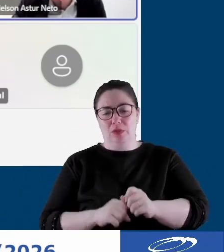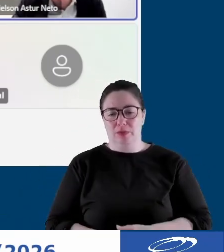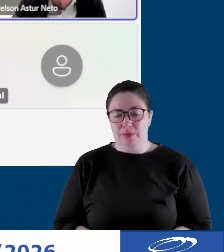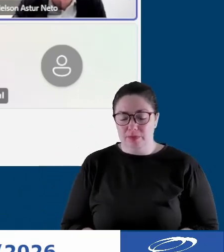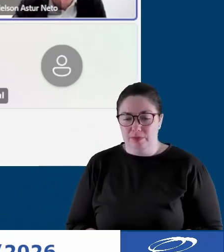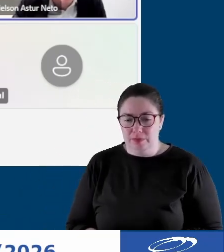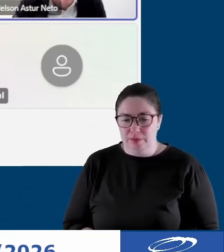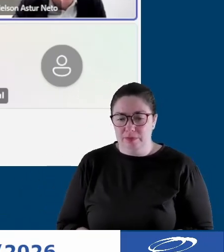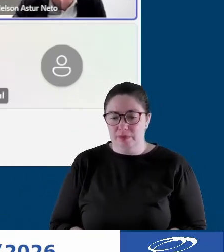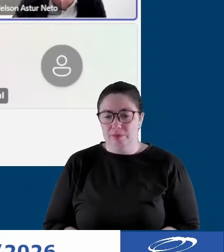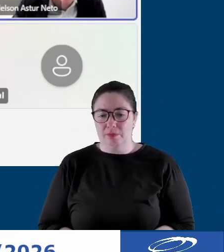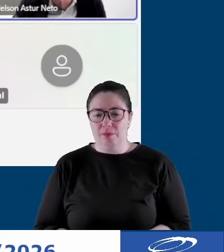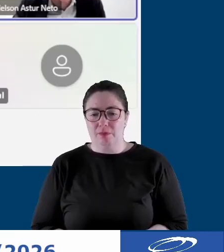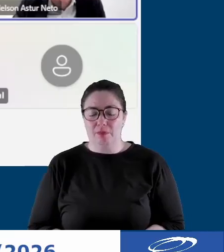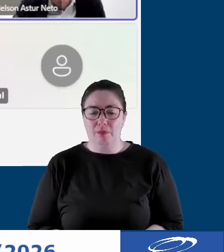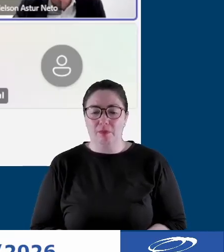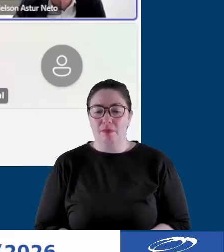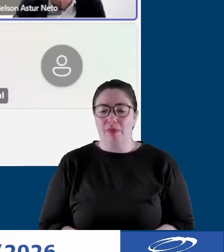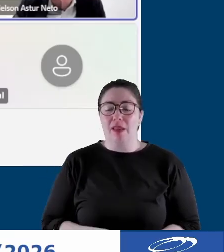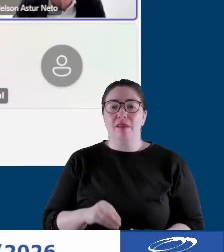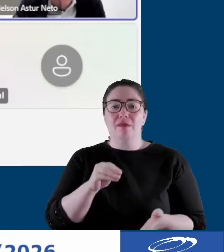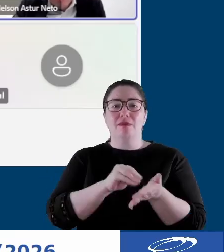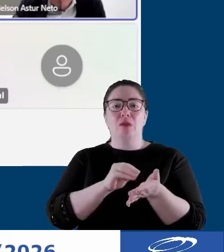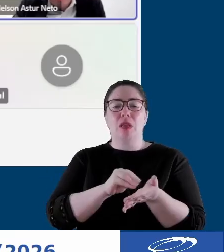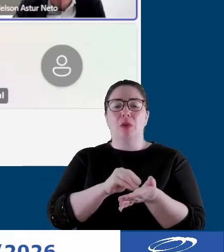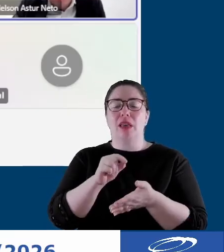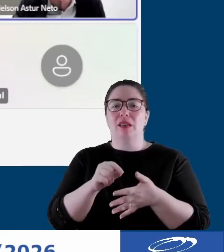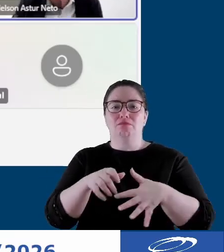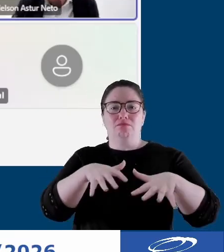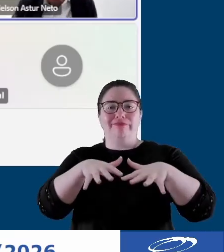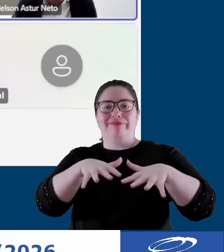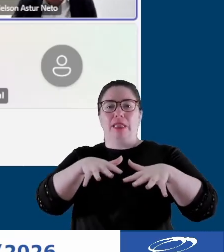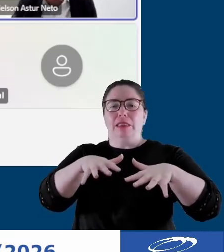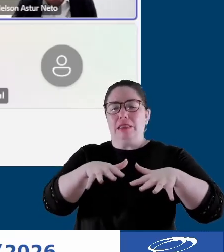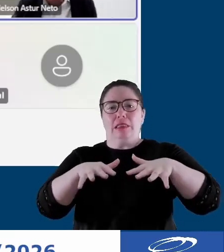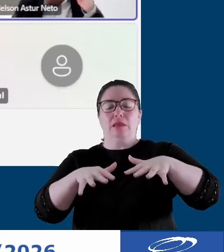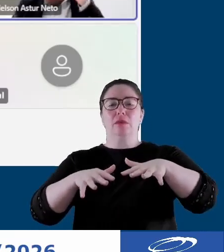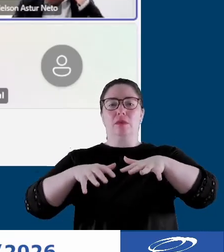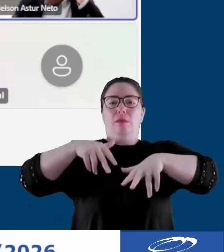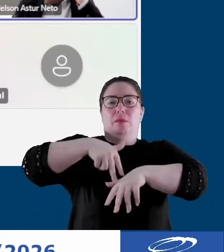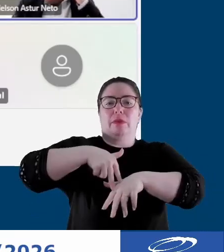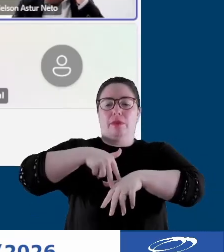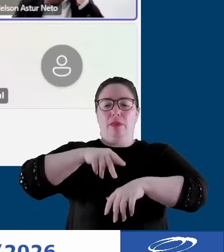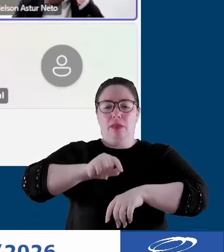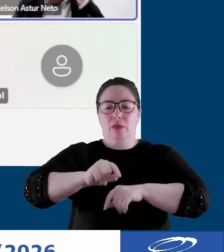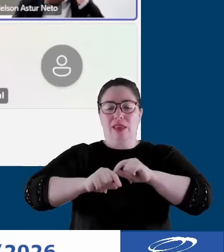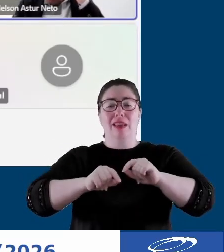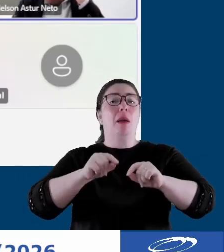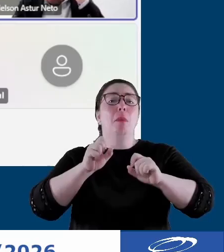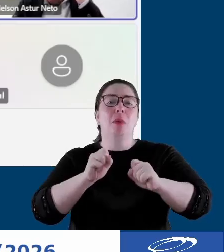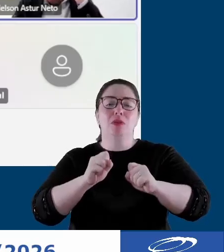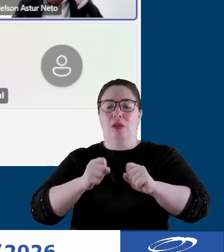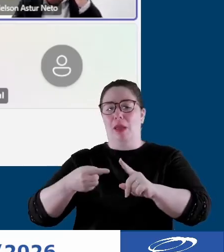Instabilidade, ela está ligada a parafusos soltos, parafusos quebrados, hastes quebradas, deformidade, uma infecção não